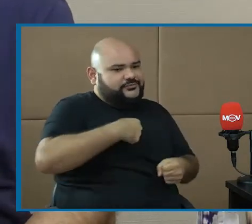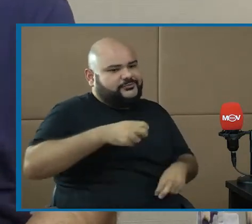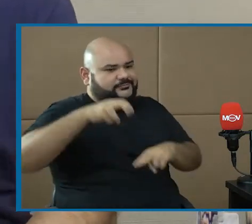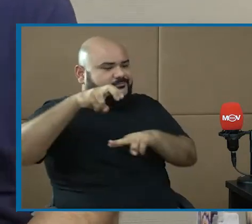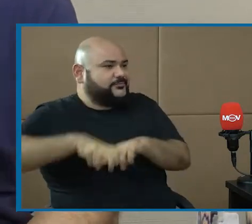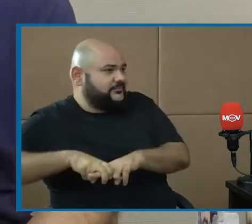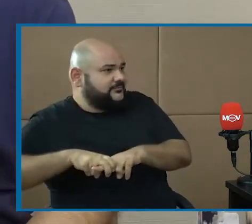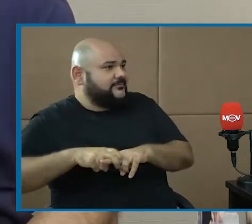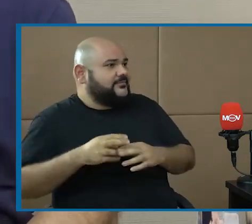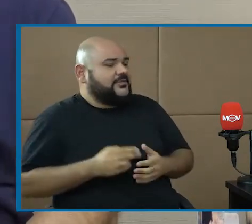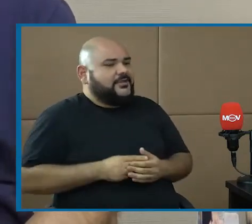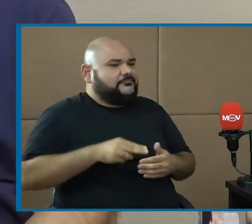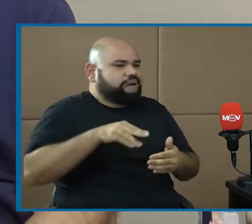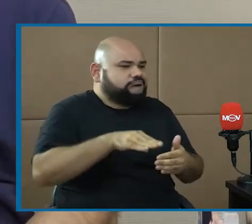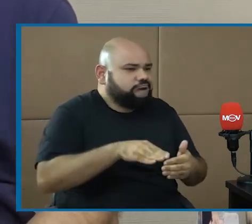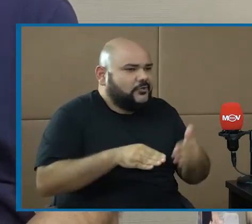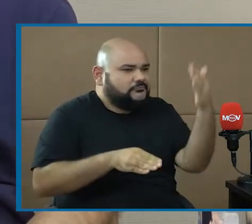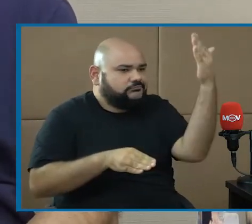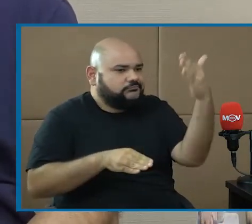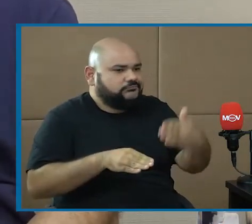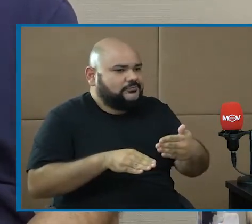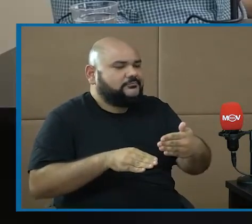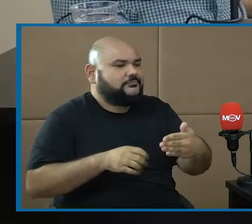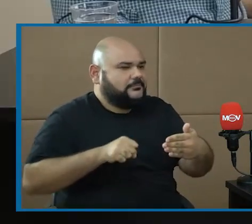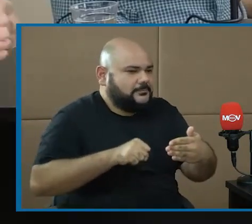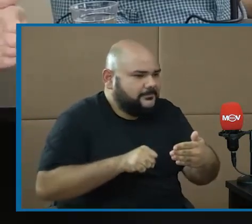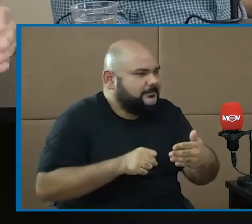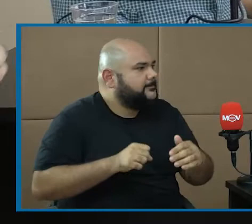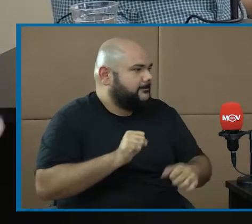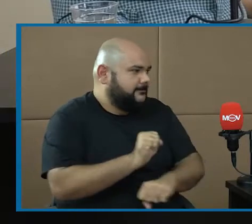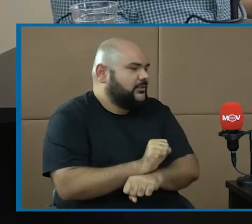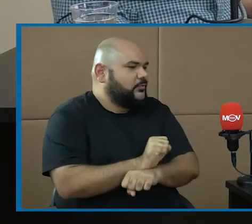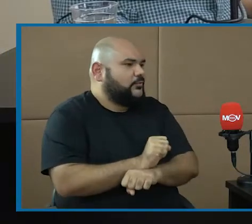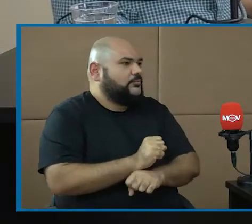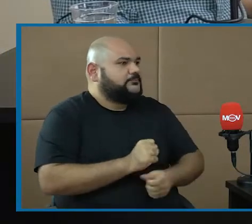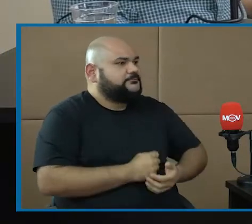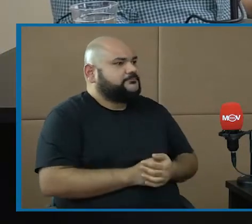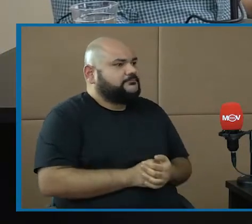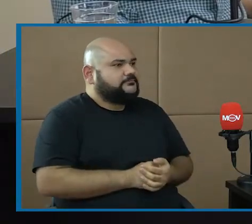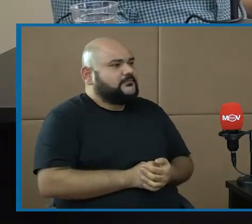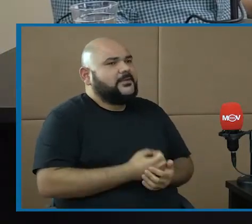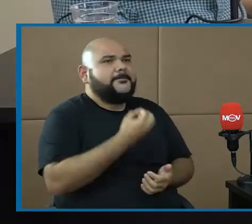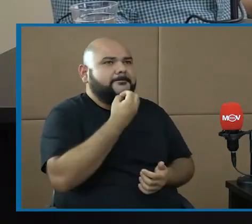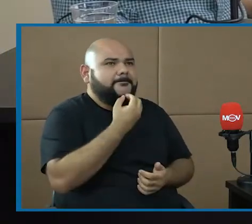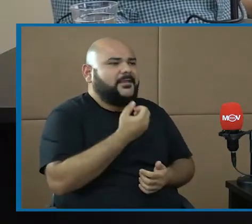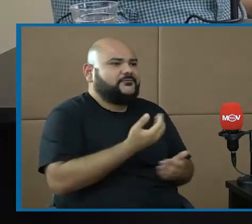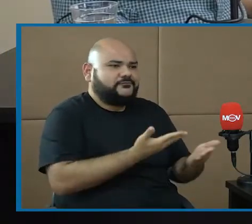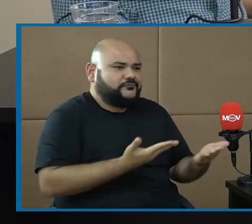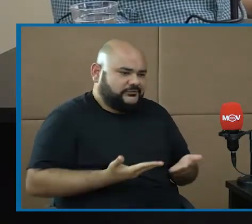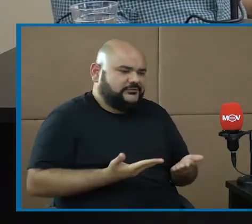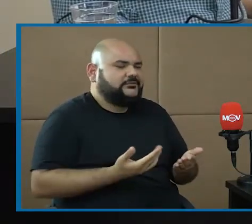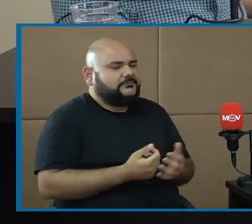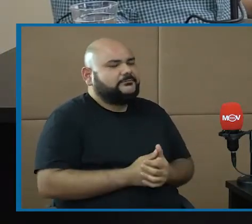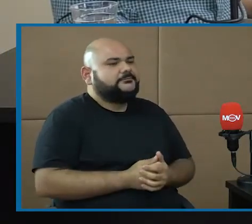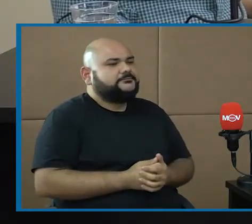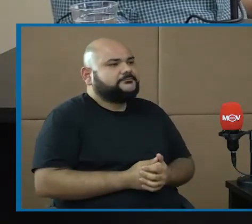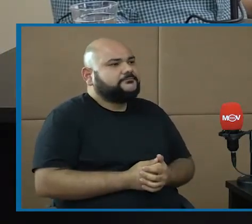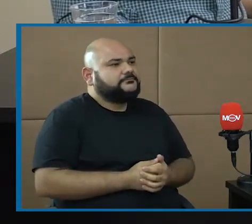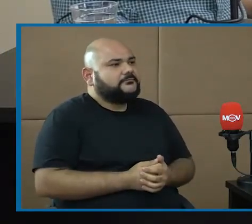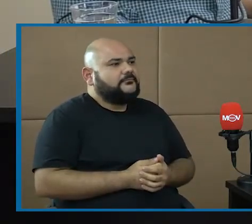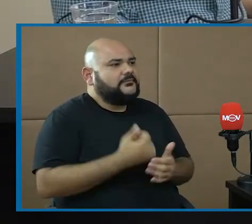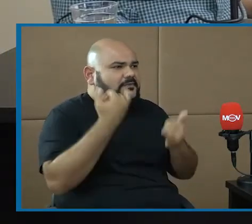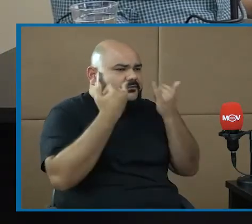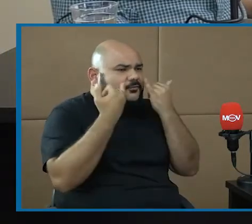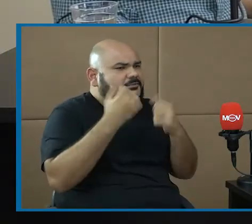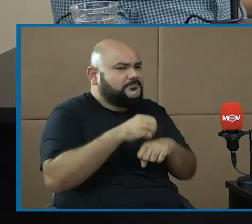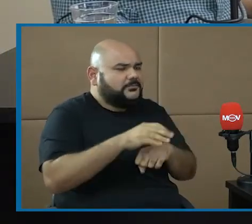na cancela, né? Aí tem aquela... Bem-vindo, então, e deu alguma informação.